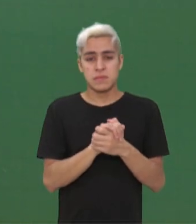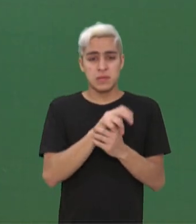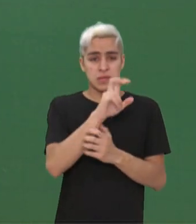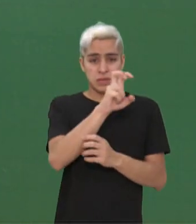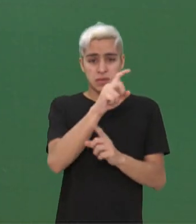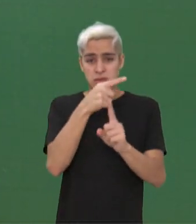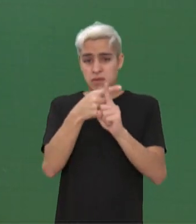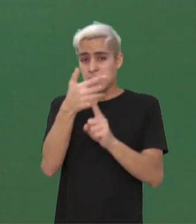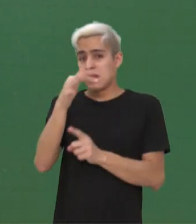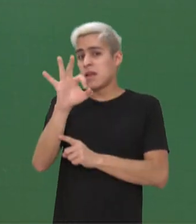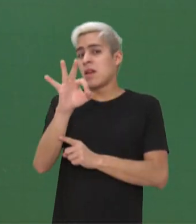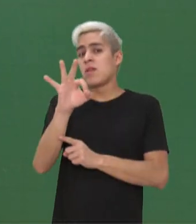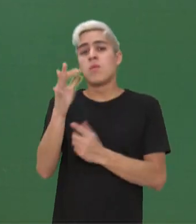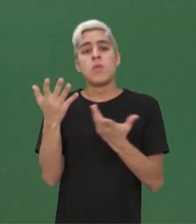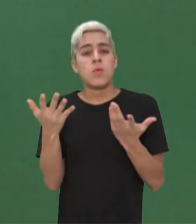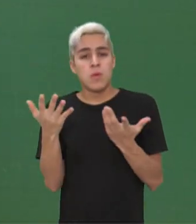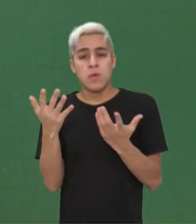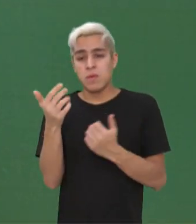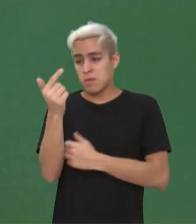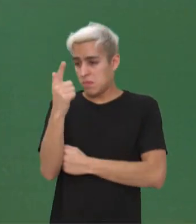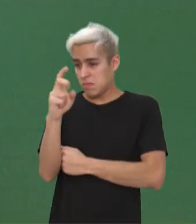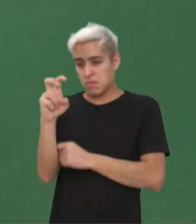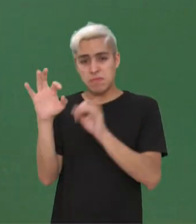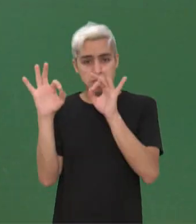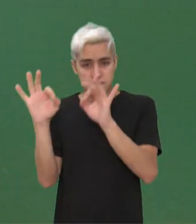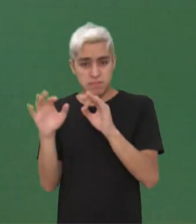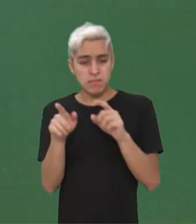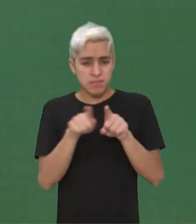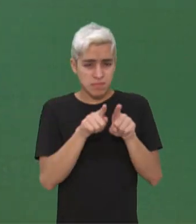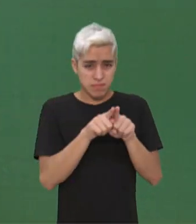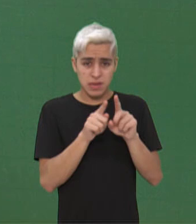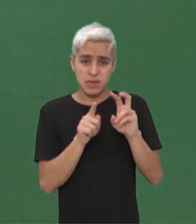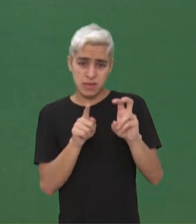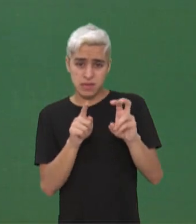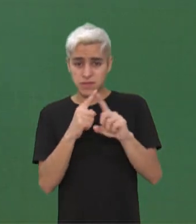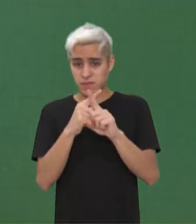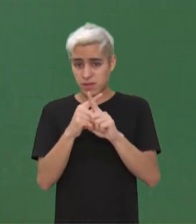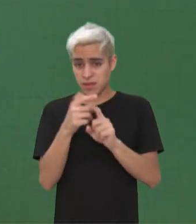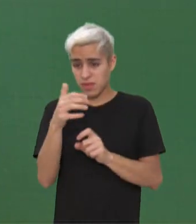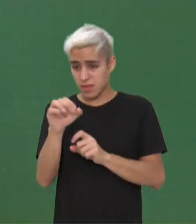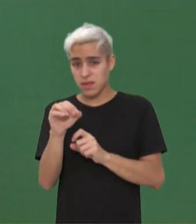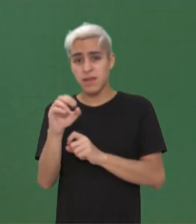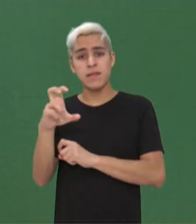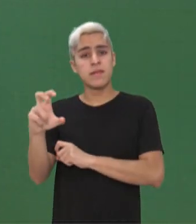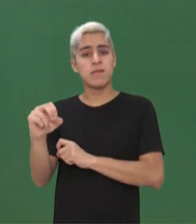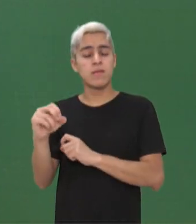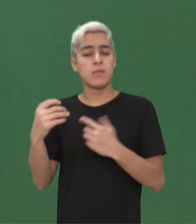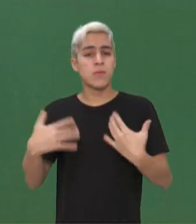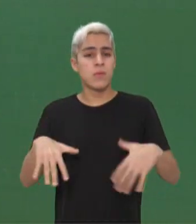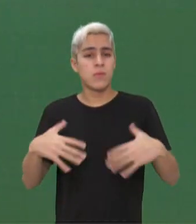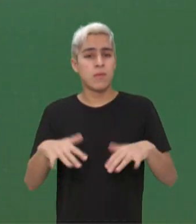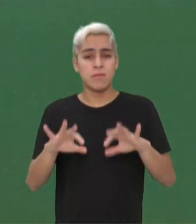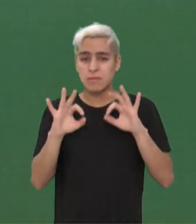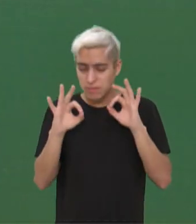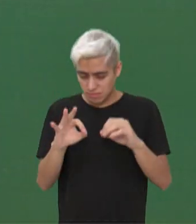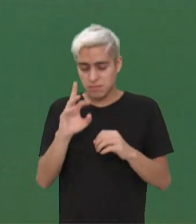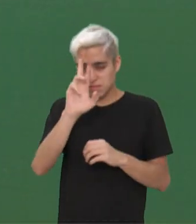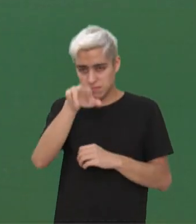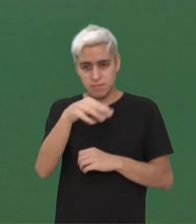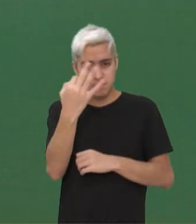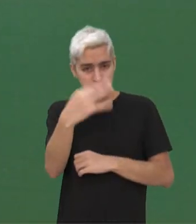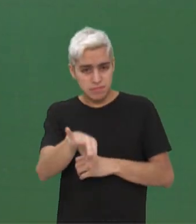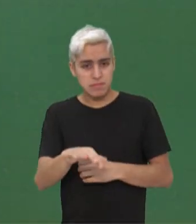5 mais 10 são 15. E 5 vezes 10, 50. Isso aí,